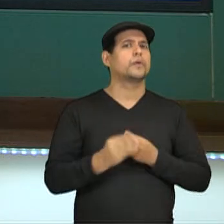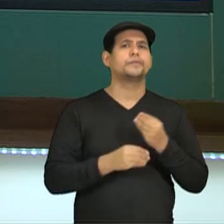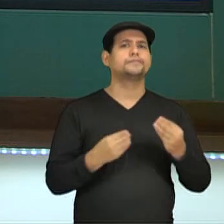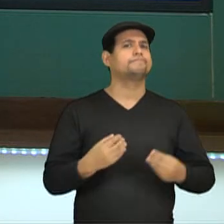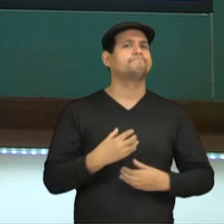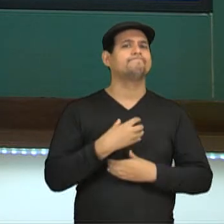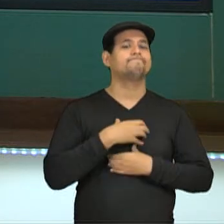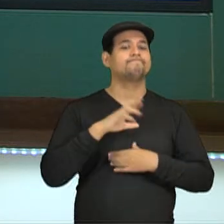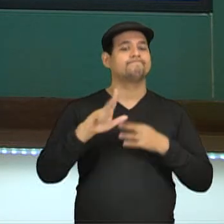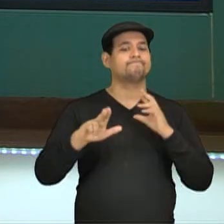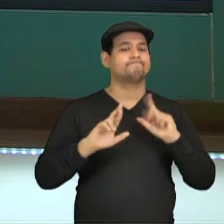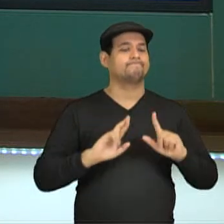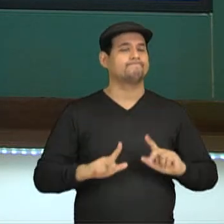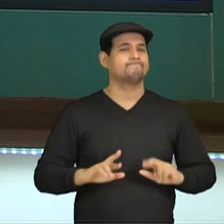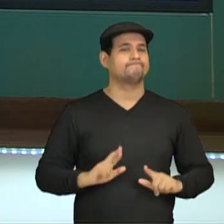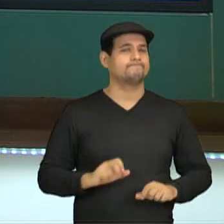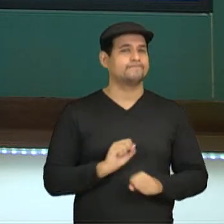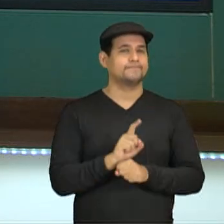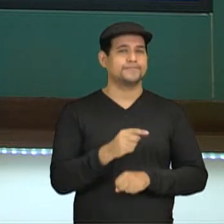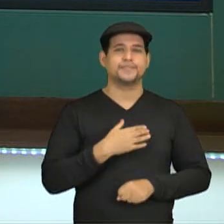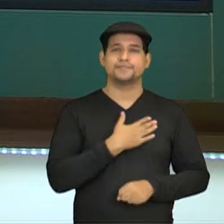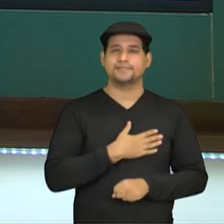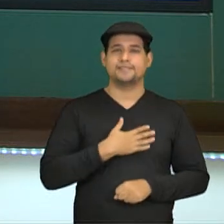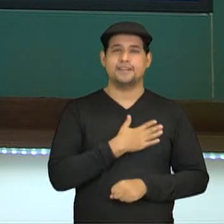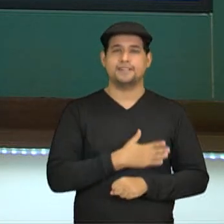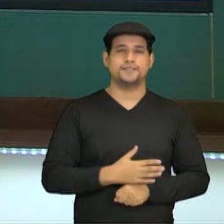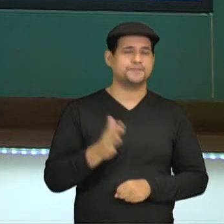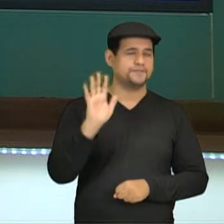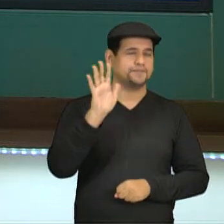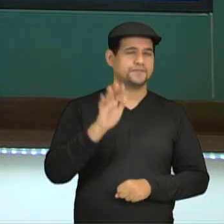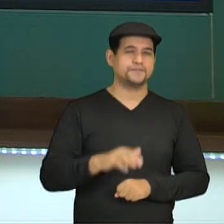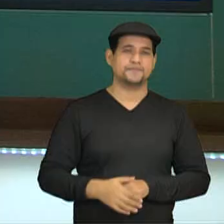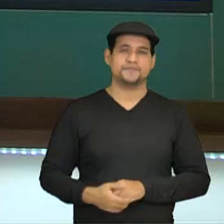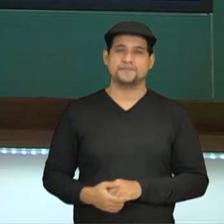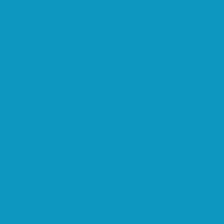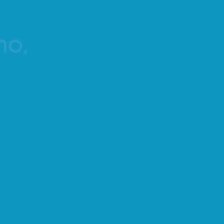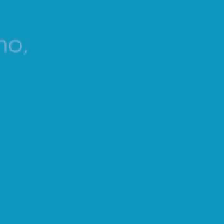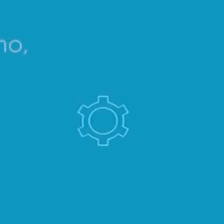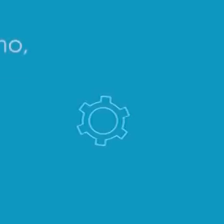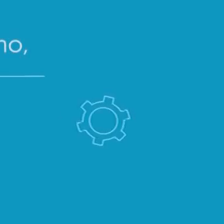a situações diferentes de área. Espero que vocês tenham gostado e até breve.